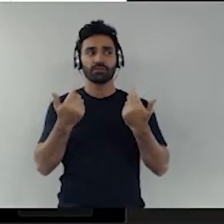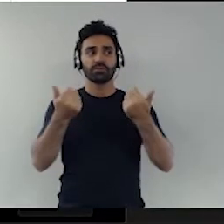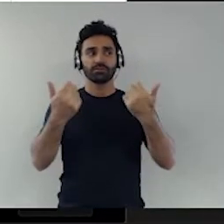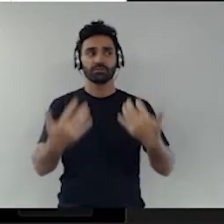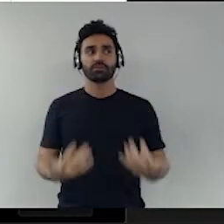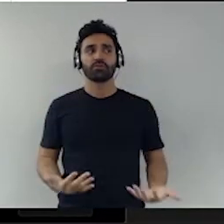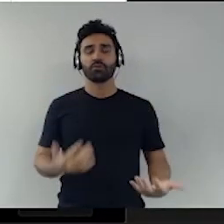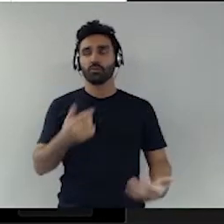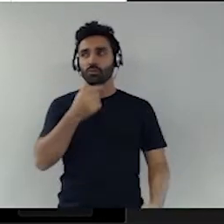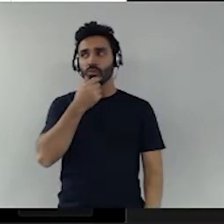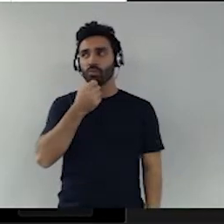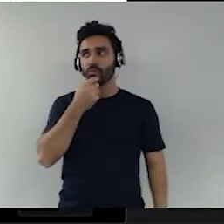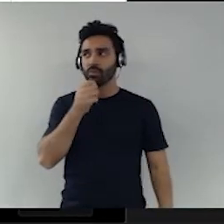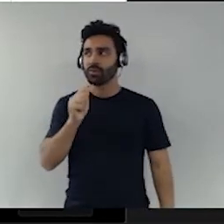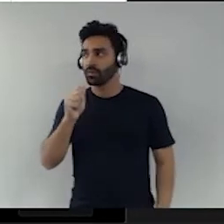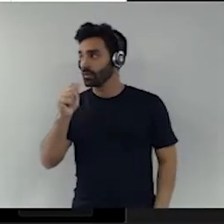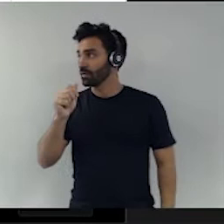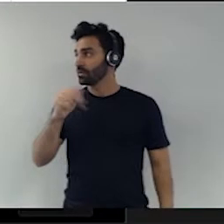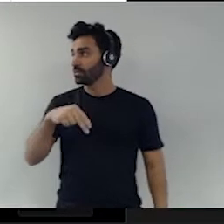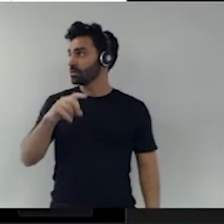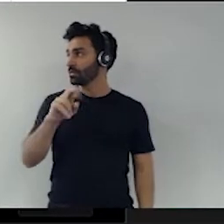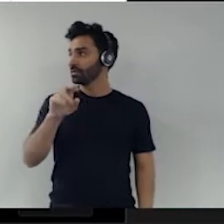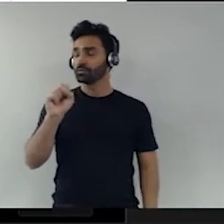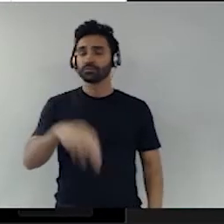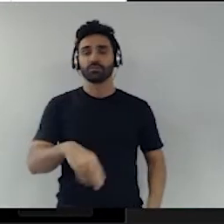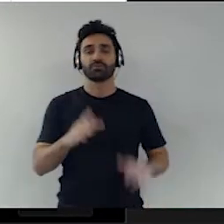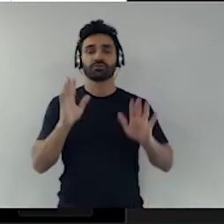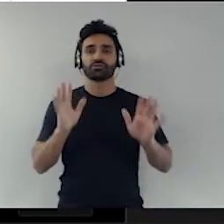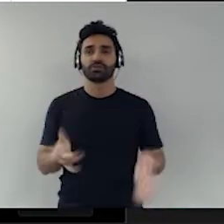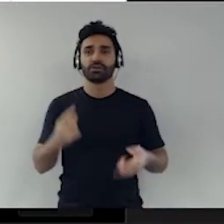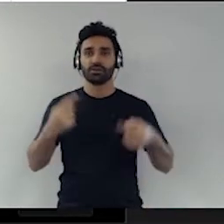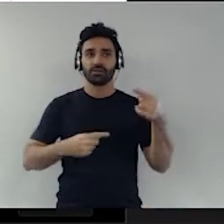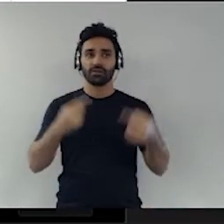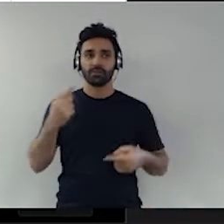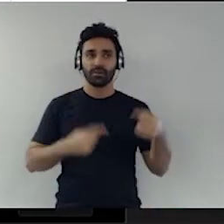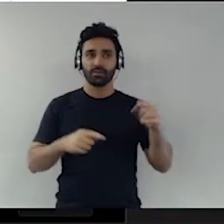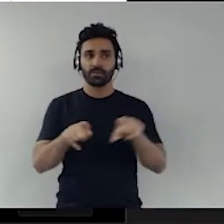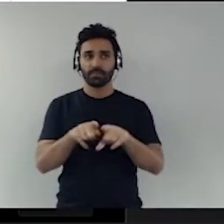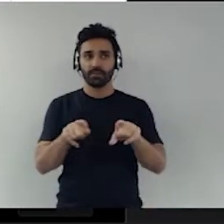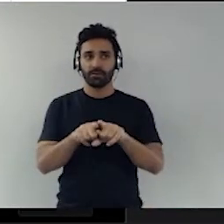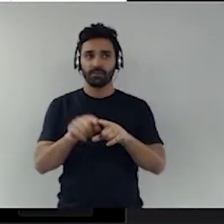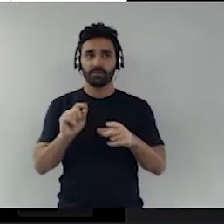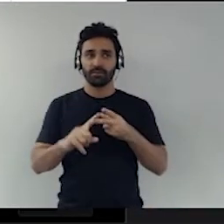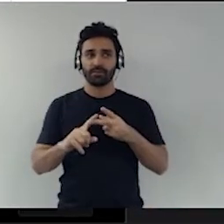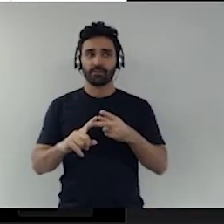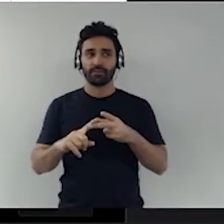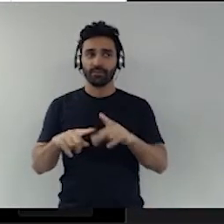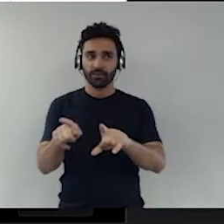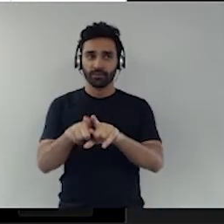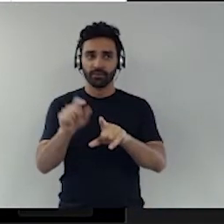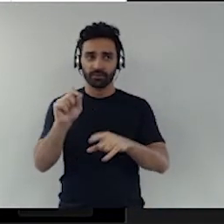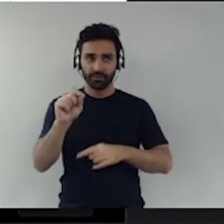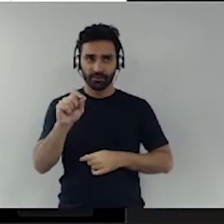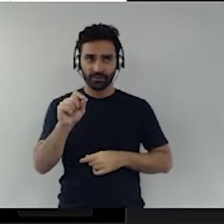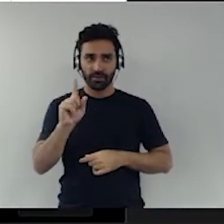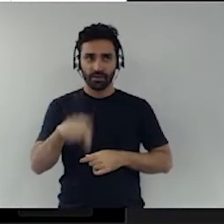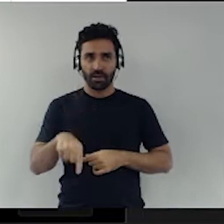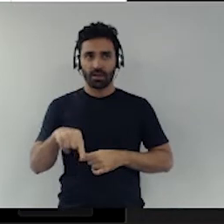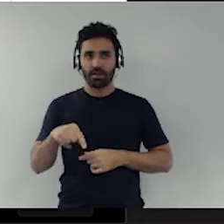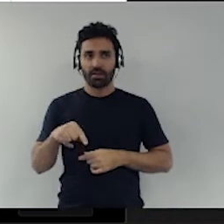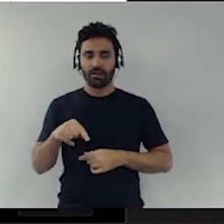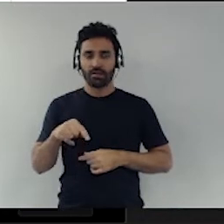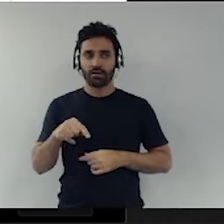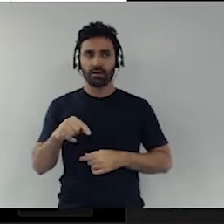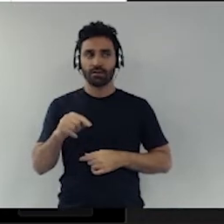Anderson. A gente já vinha debatido isso aqui no Laboratório de Imunopatologia. Observe, isso é uma matéria aqui